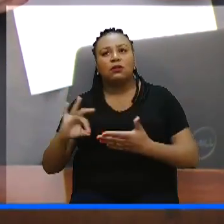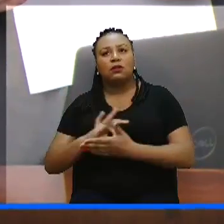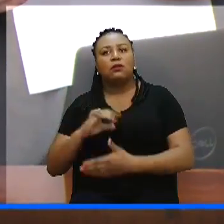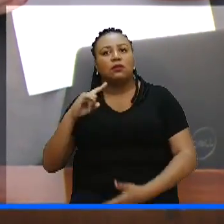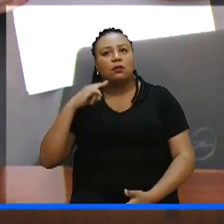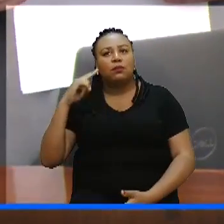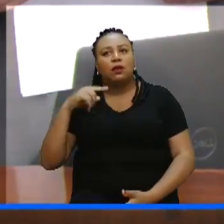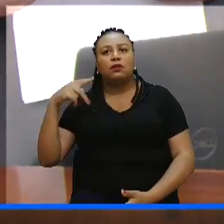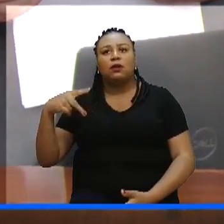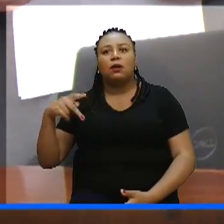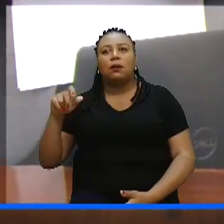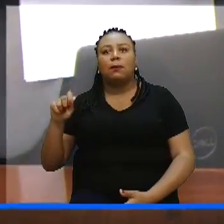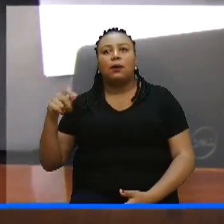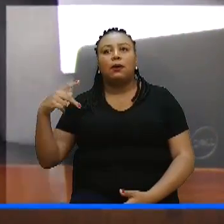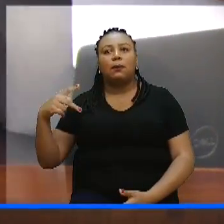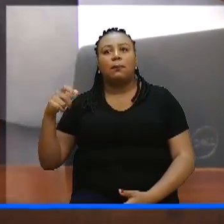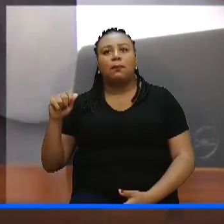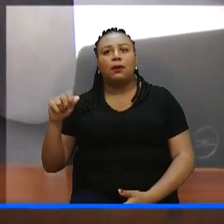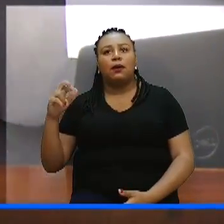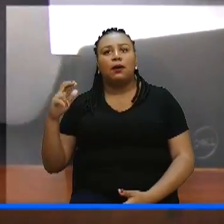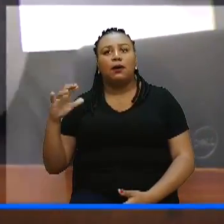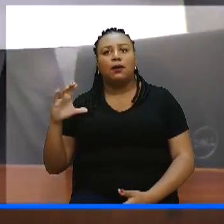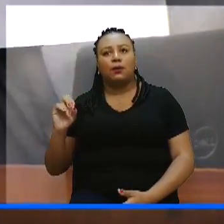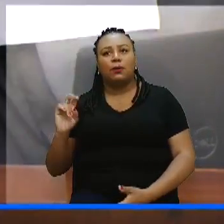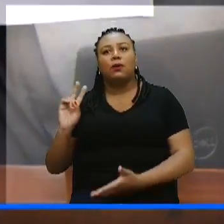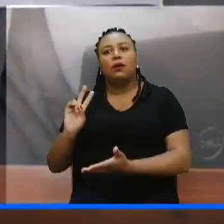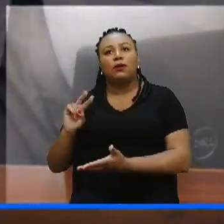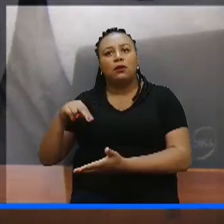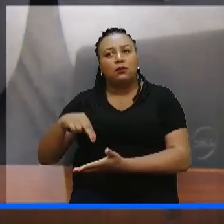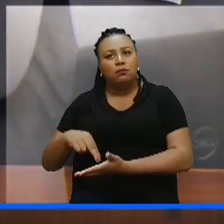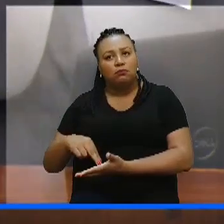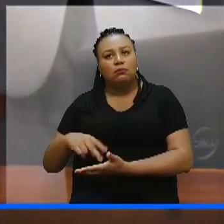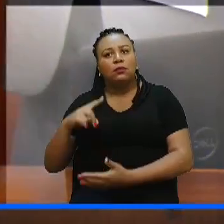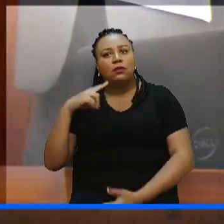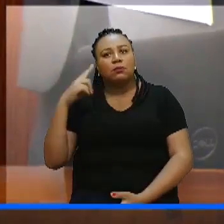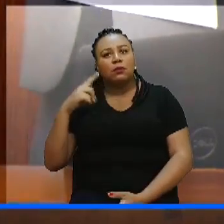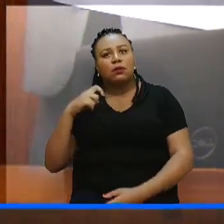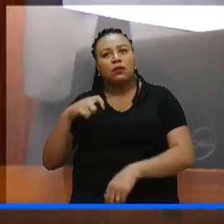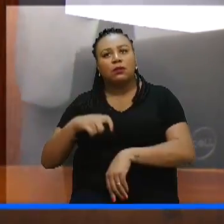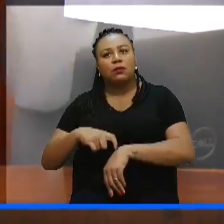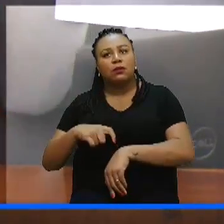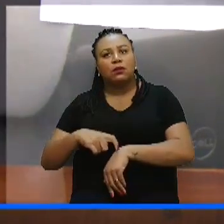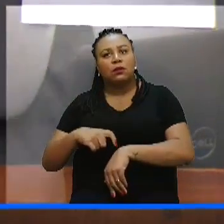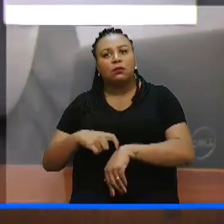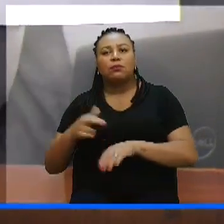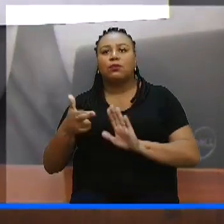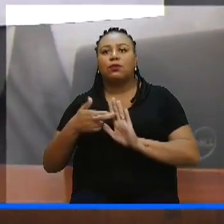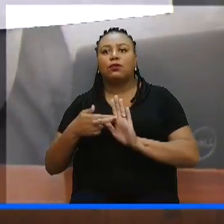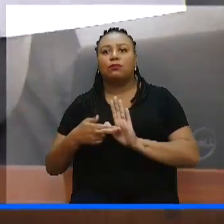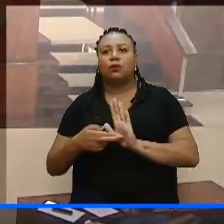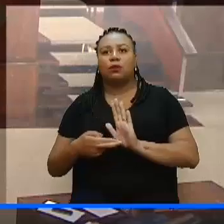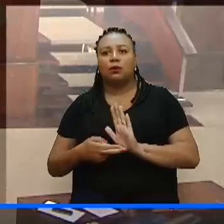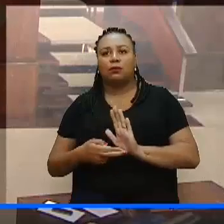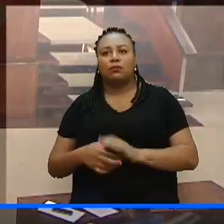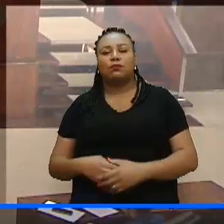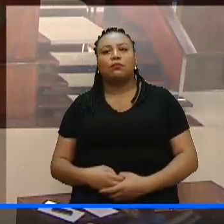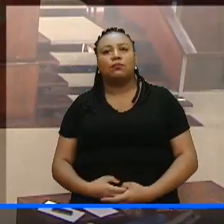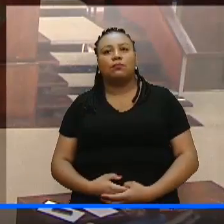deputado paparico back a tribo está à sua disposição deputado pelo período regimental